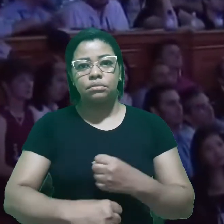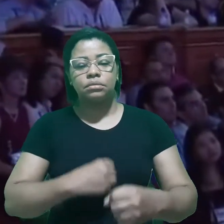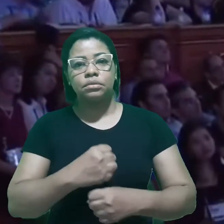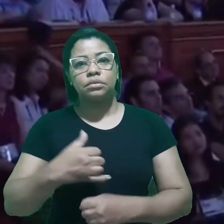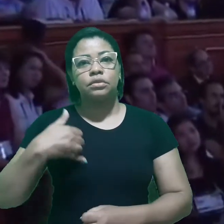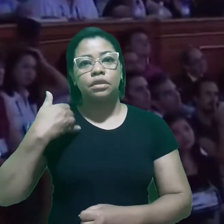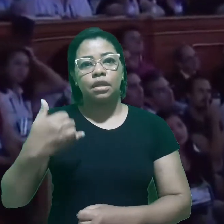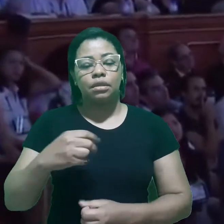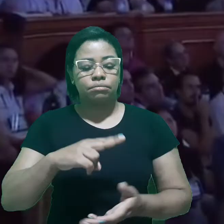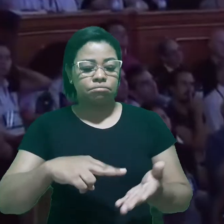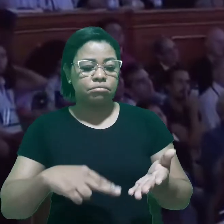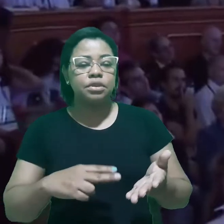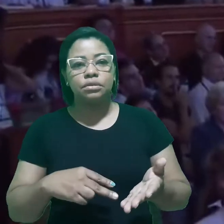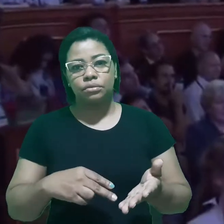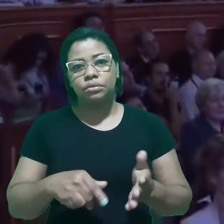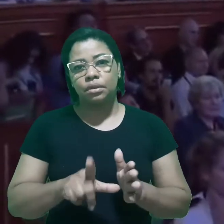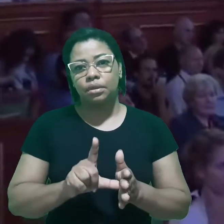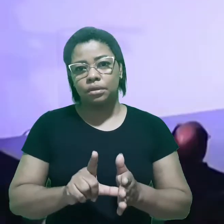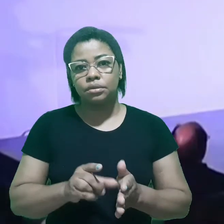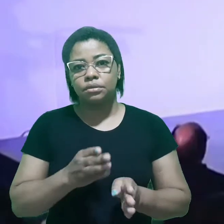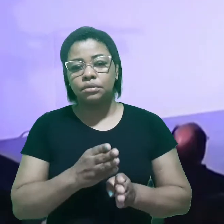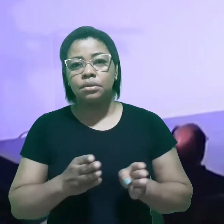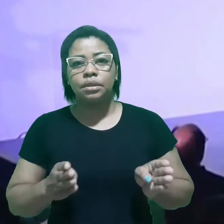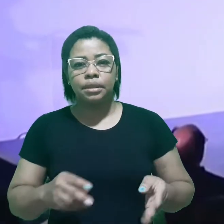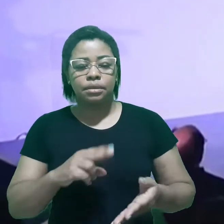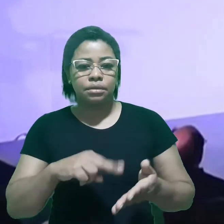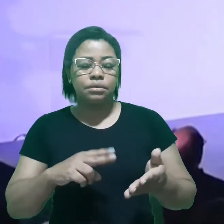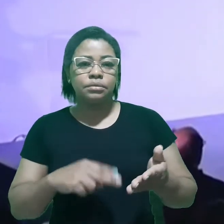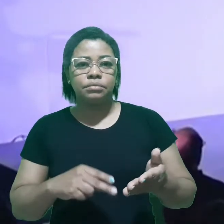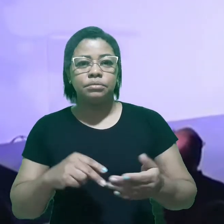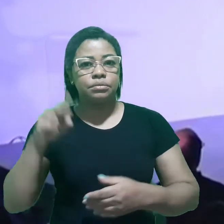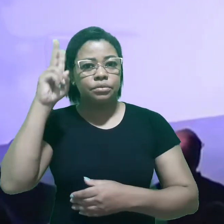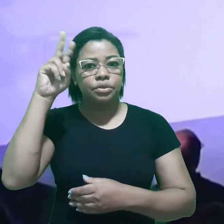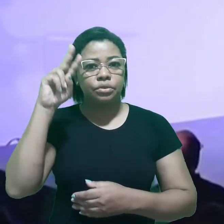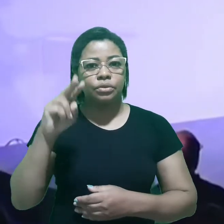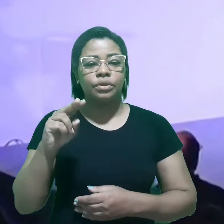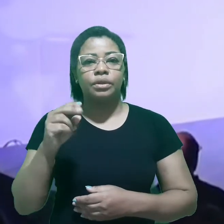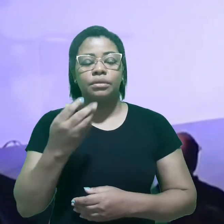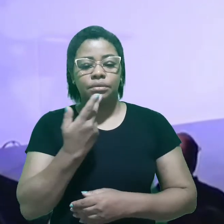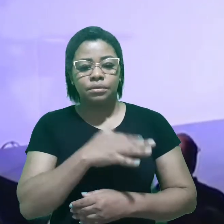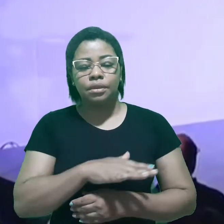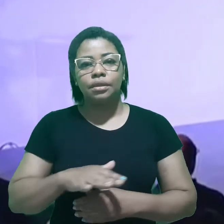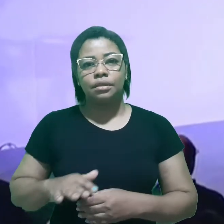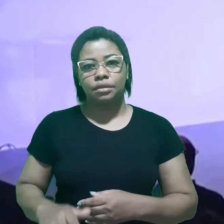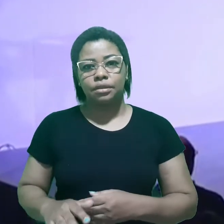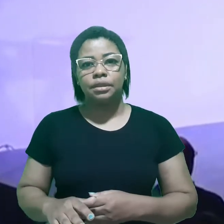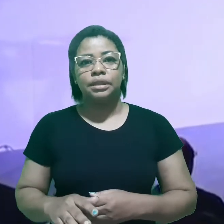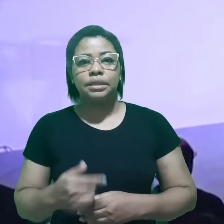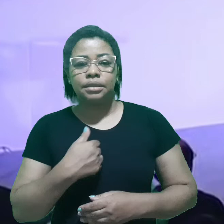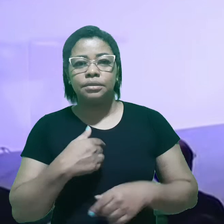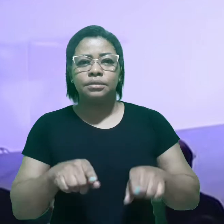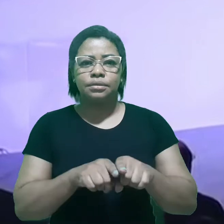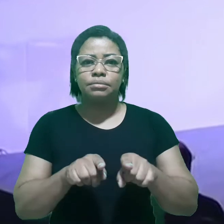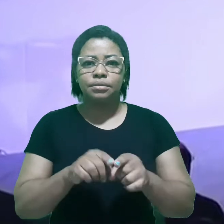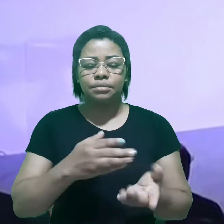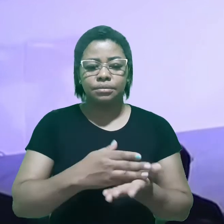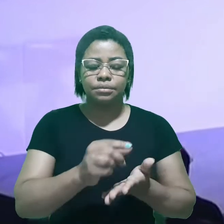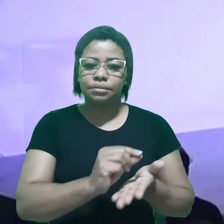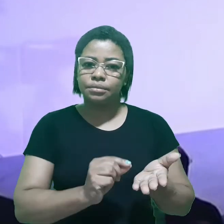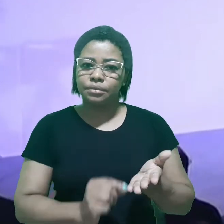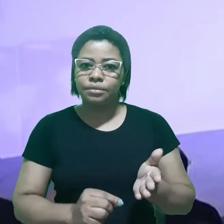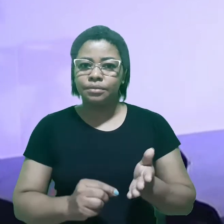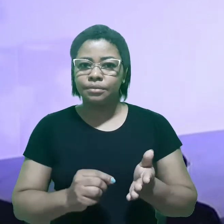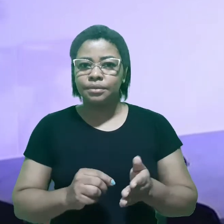livros infantis britânicos e americanos. Eu fui também uma escritora precoce. E quando comecei a escrever por volta